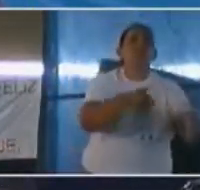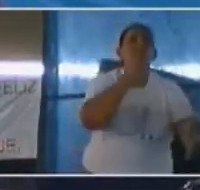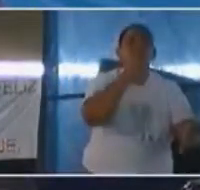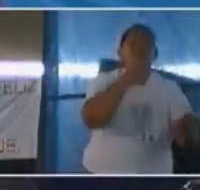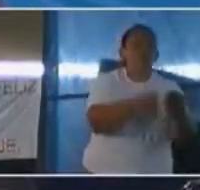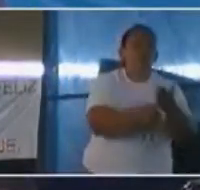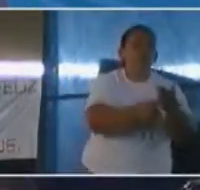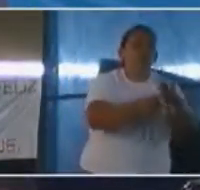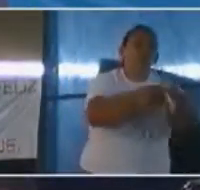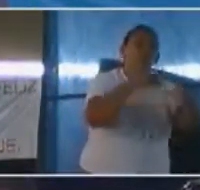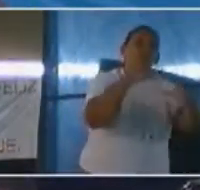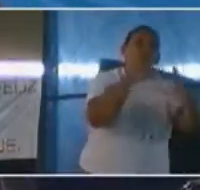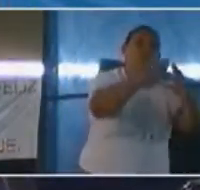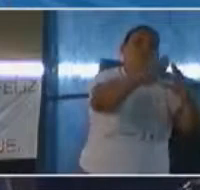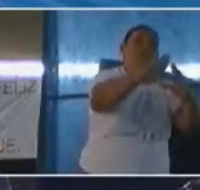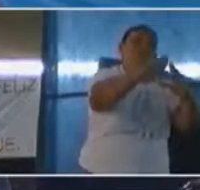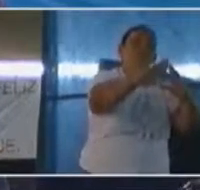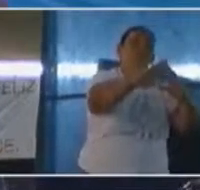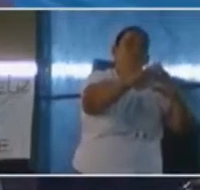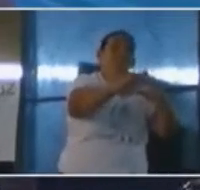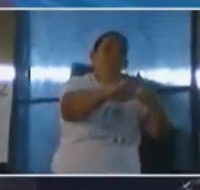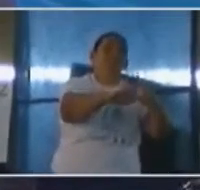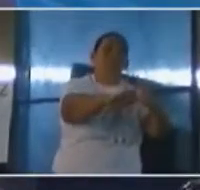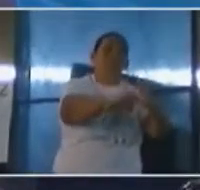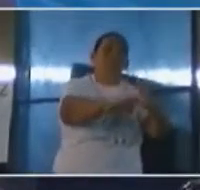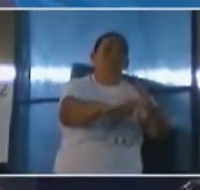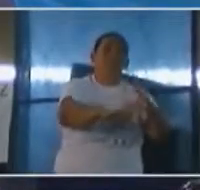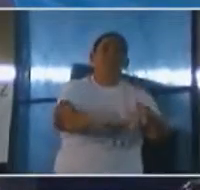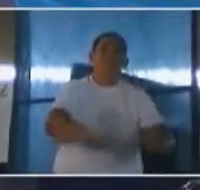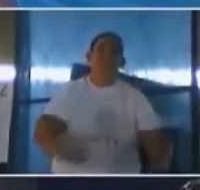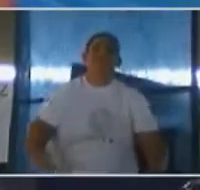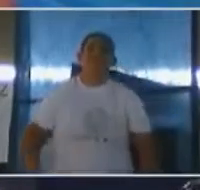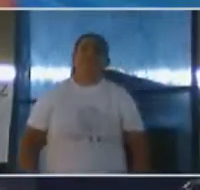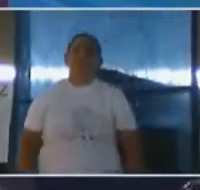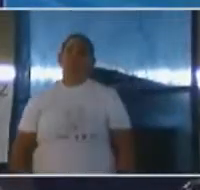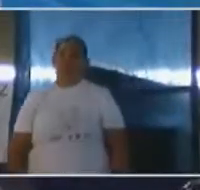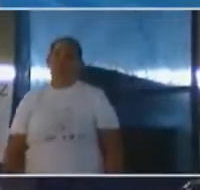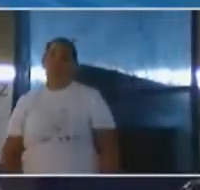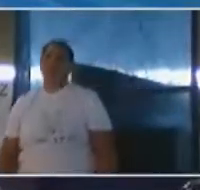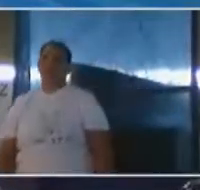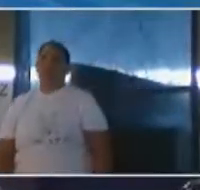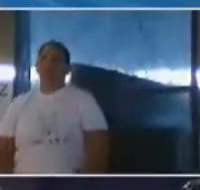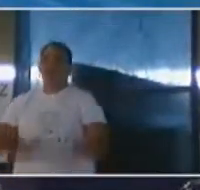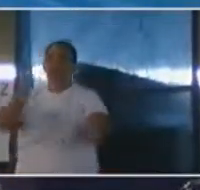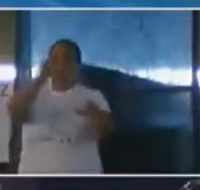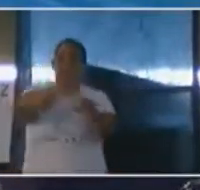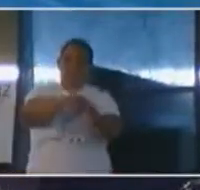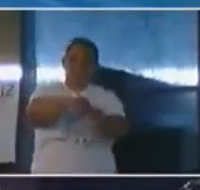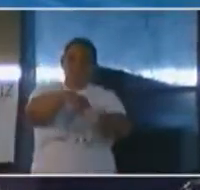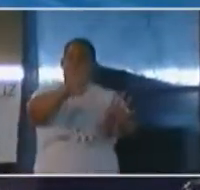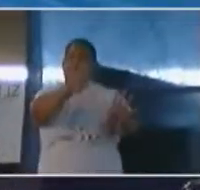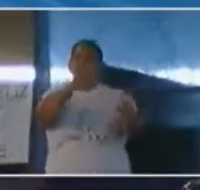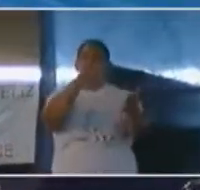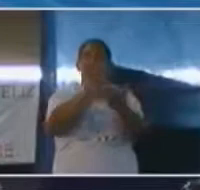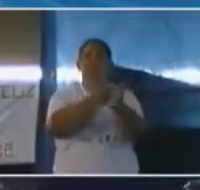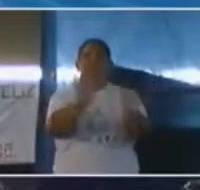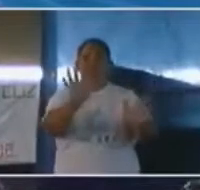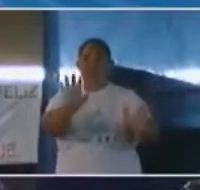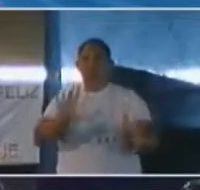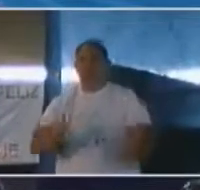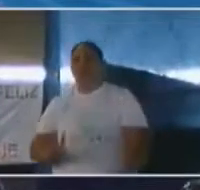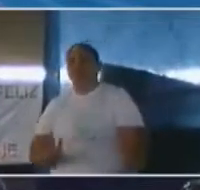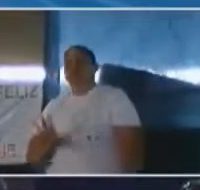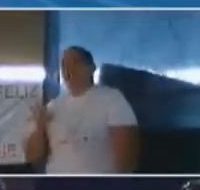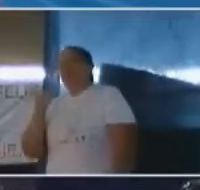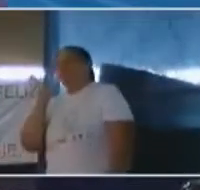selo, colar o selo, beijar a carta, jogar na caixa coletora e orar